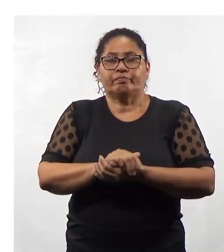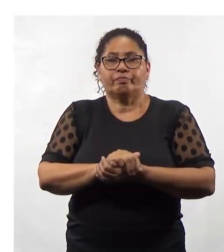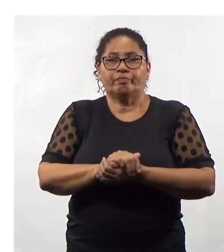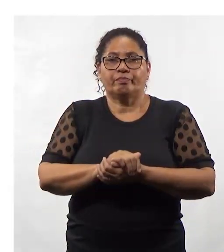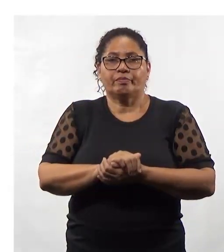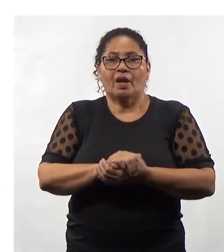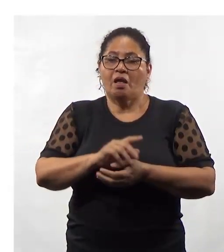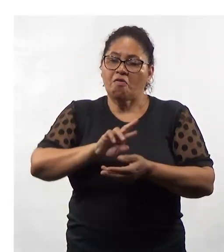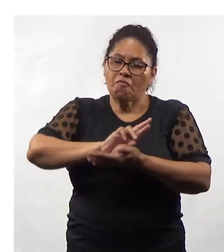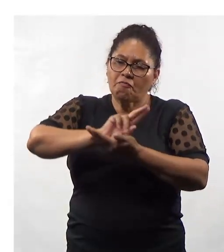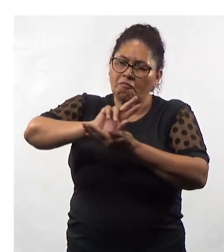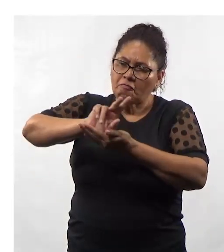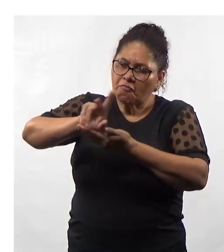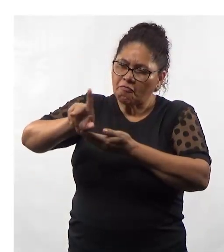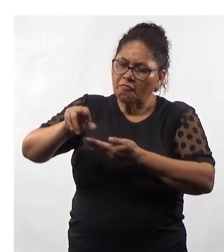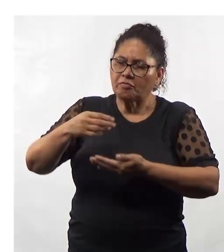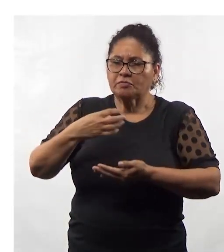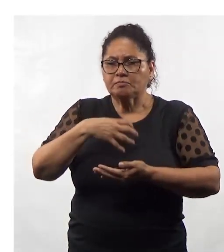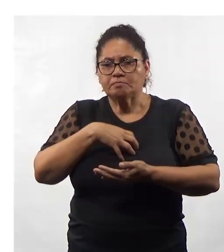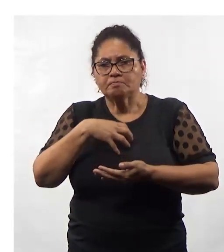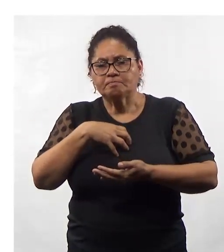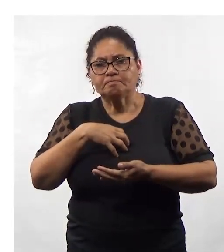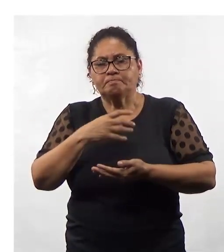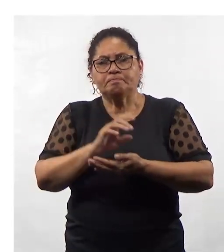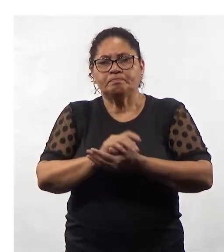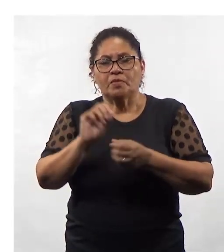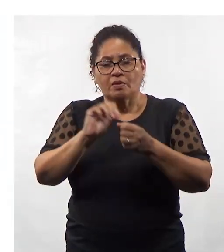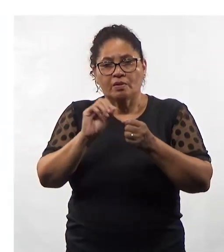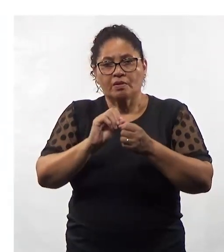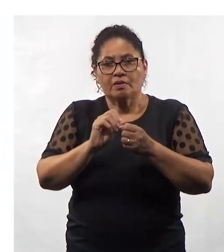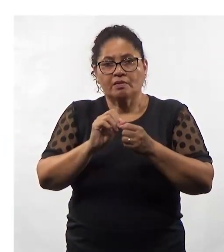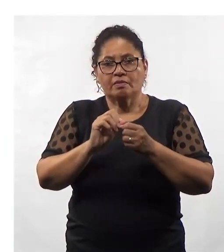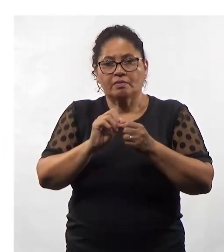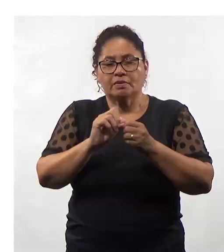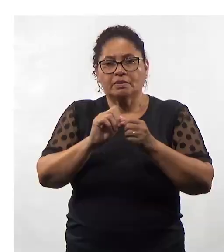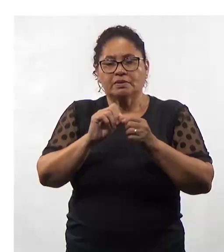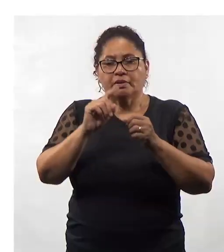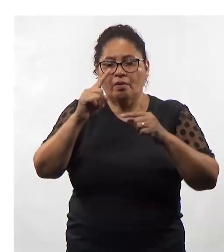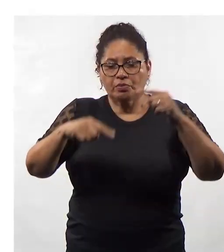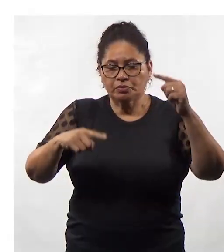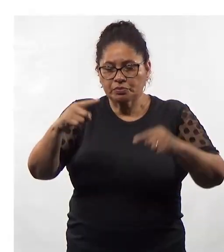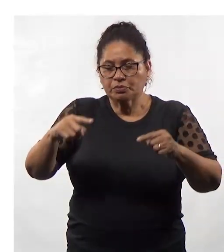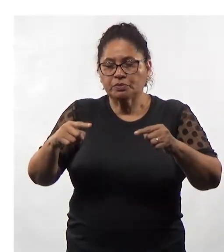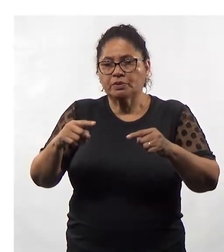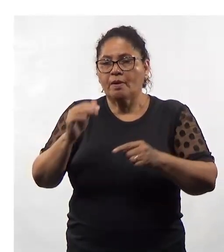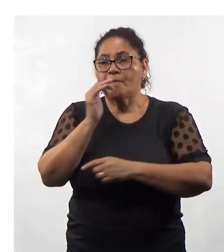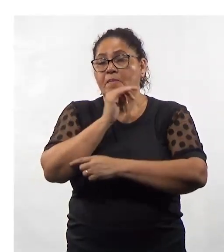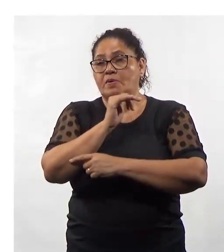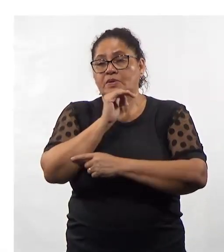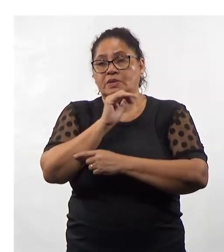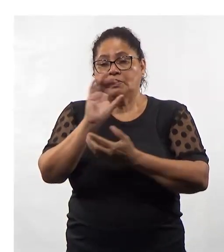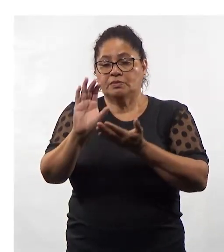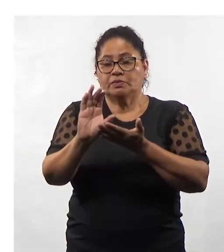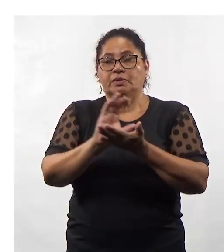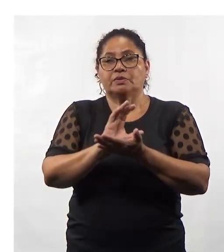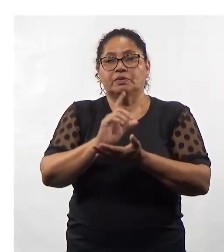implementação. E aí nós temos várias formas, né, de fazer a escala na avaliação. Por exemplo, nos recursos eu tenho